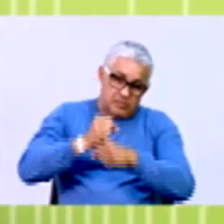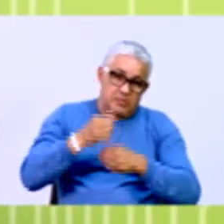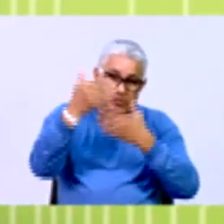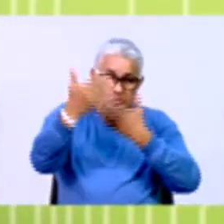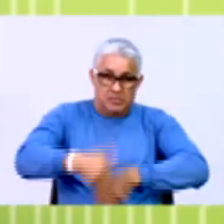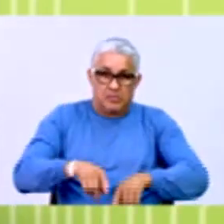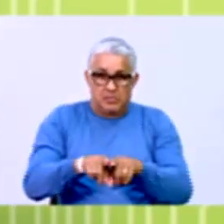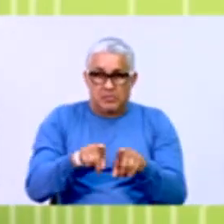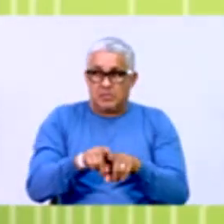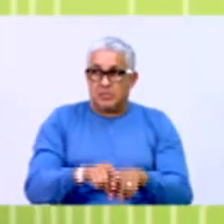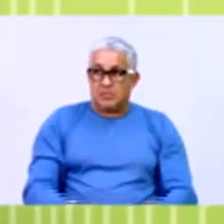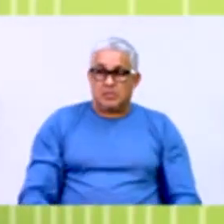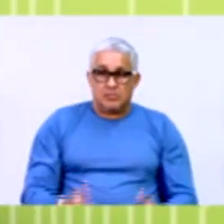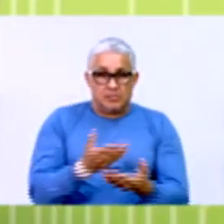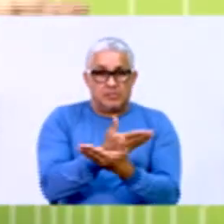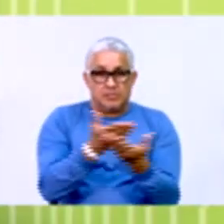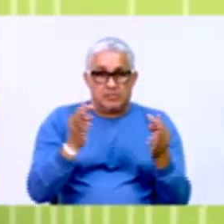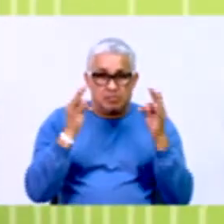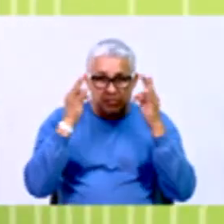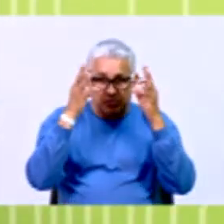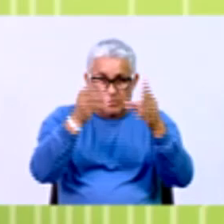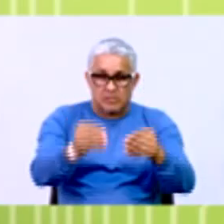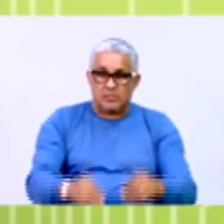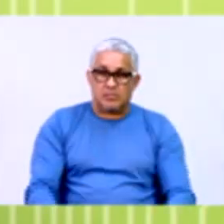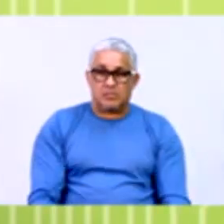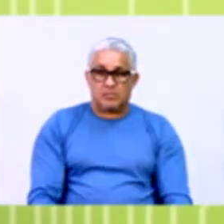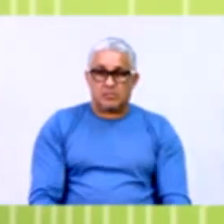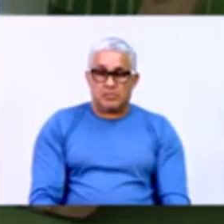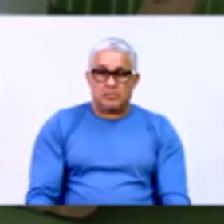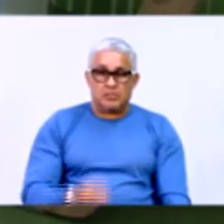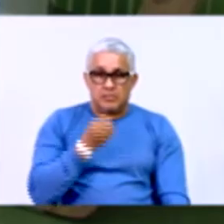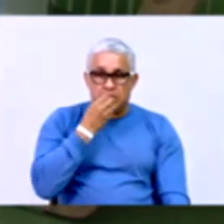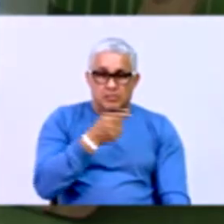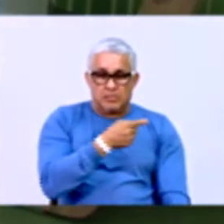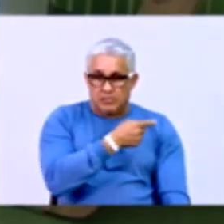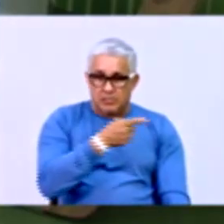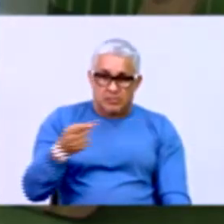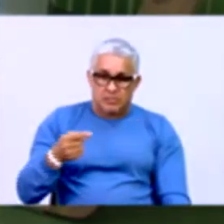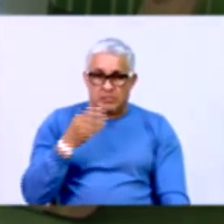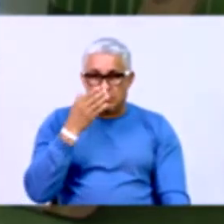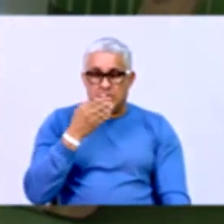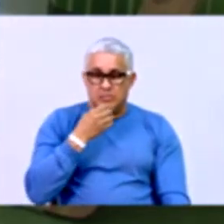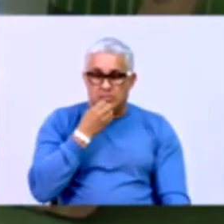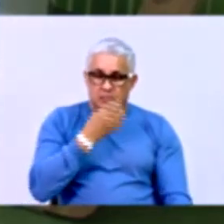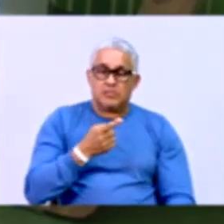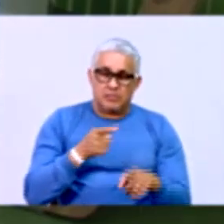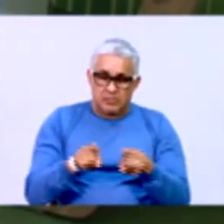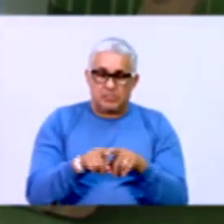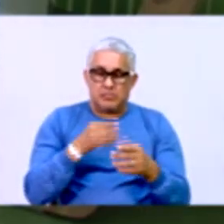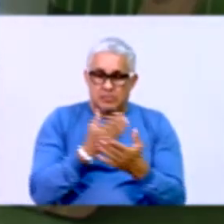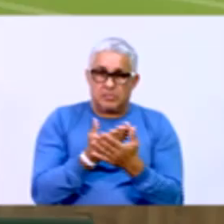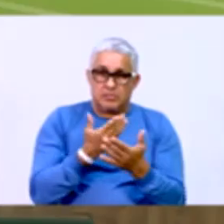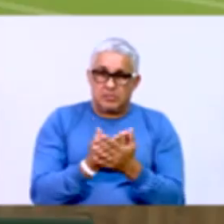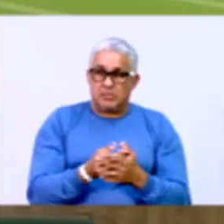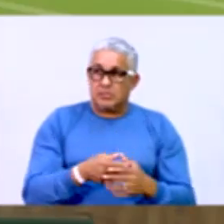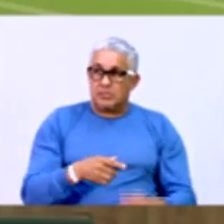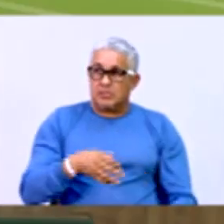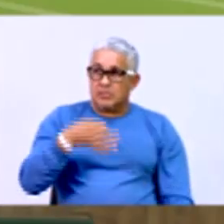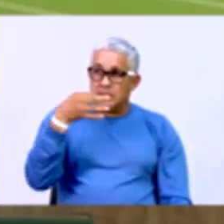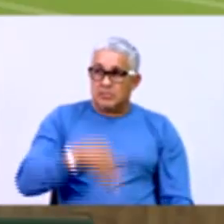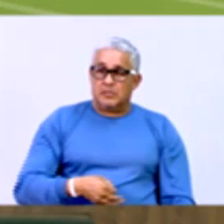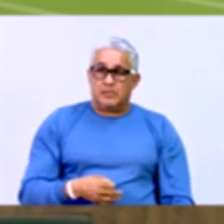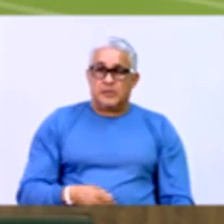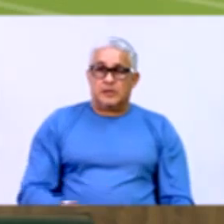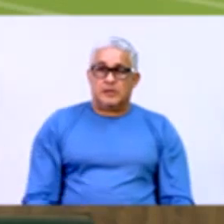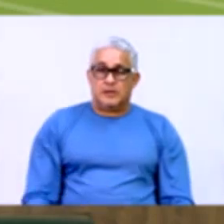prova. Desejo a todos, né, desejamos a todos uma boa semana, bons estudos, né, professor? Com certeza, se